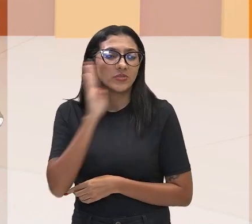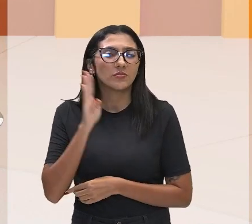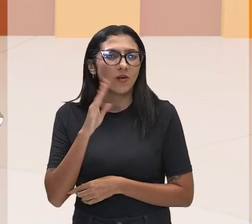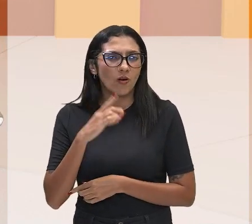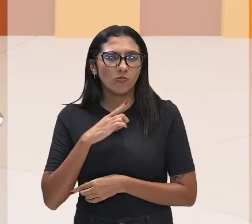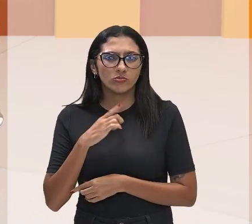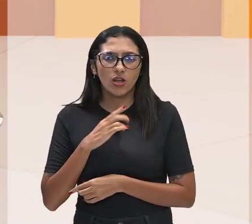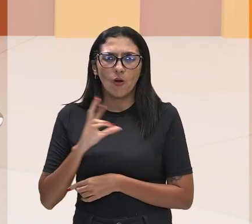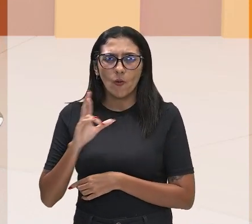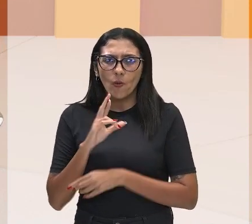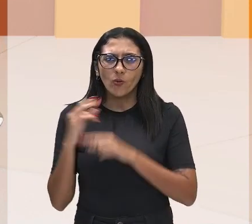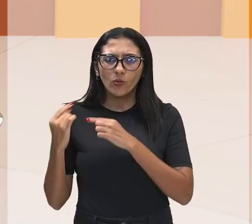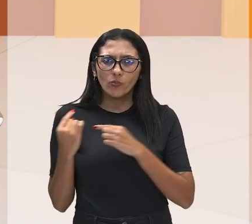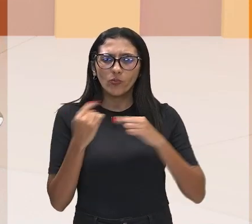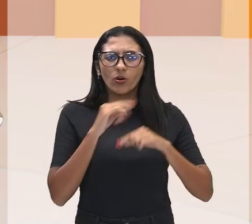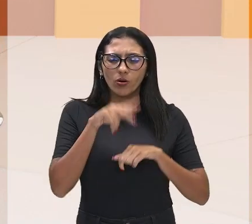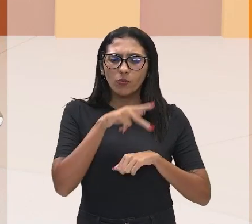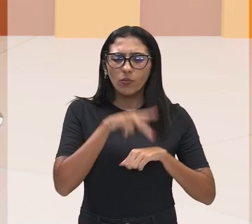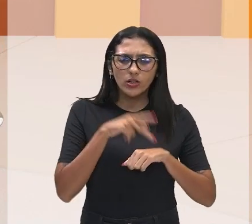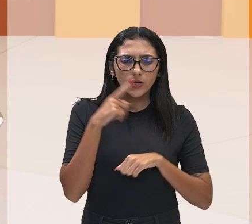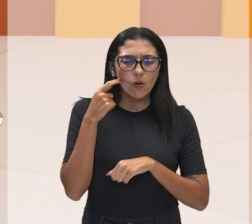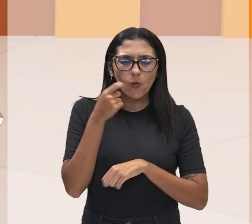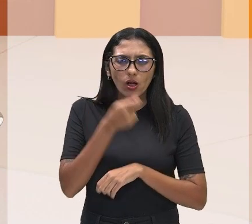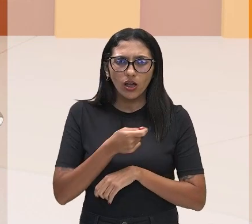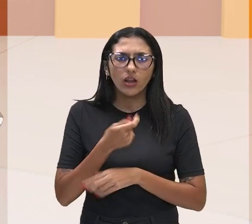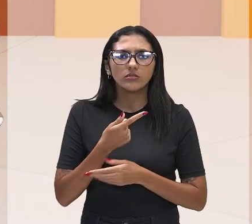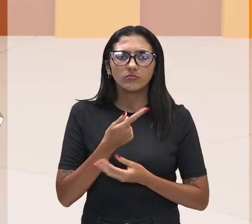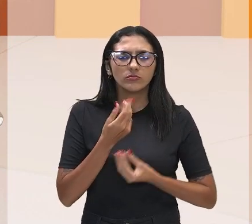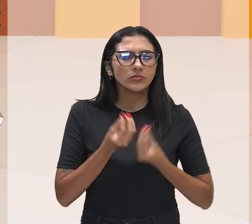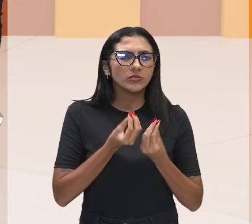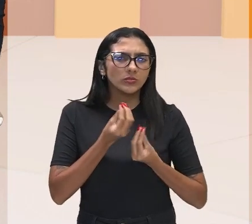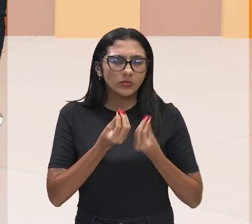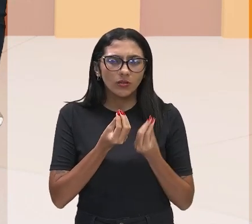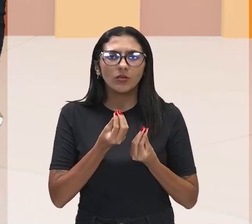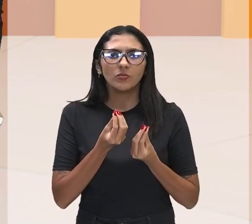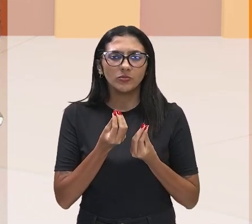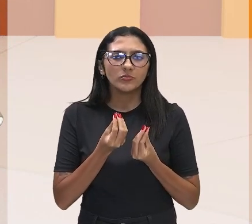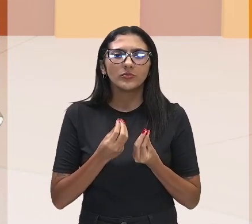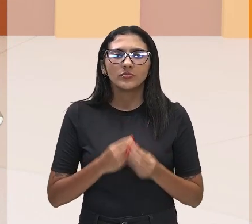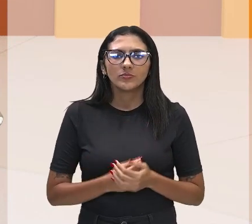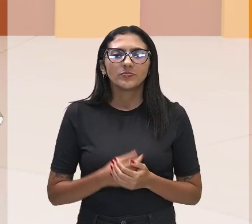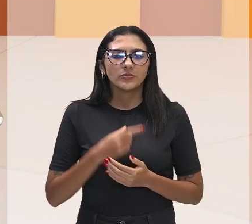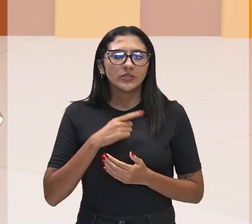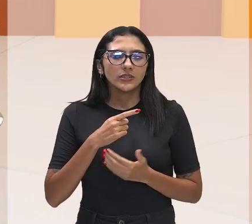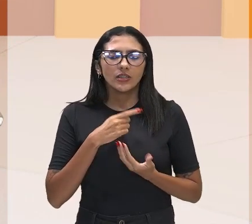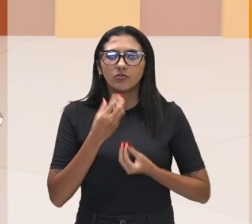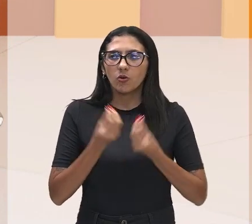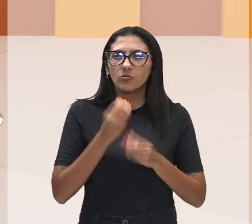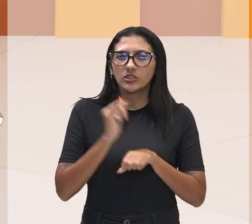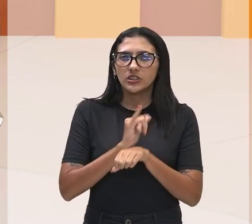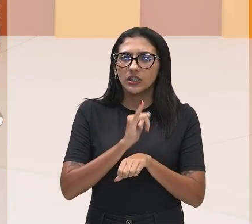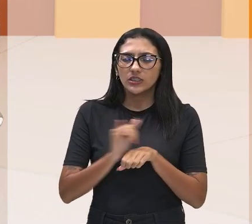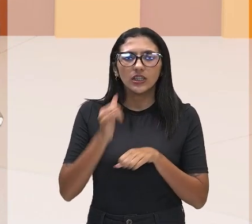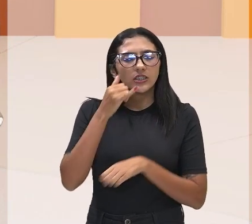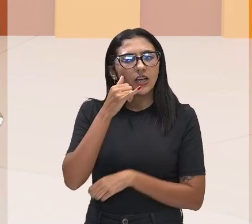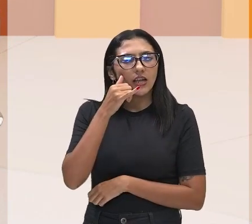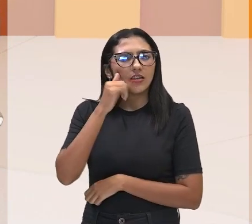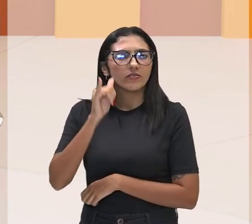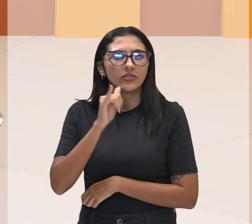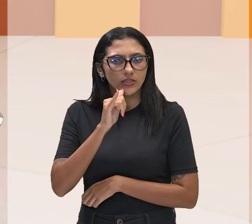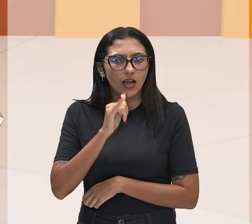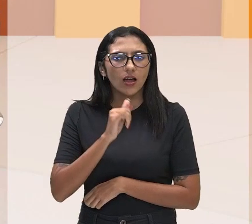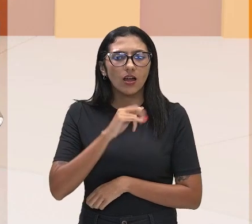Rússia atacando a Ucrânia é de ter uma ação para evitar que a Ucrânia